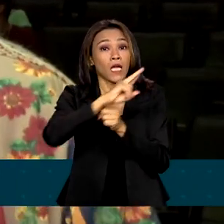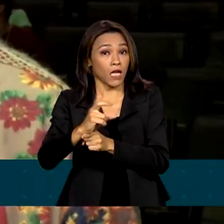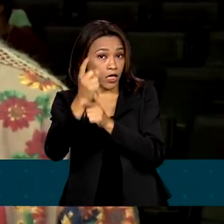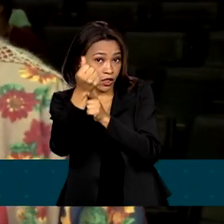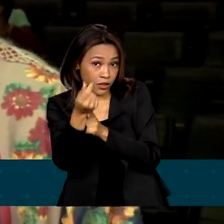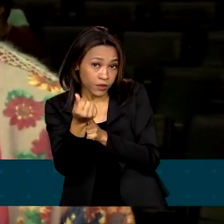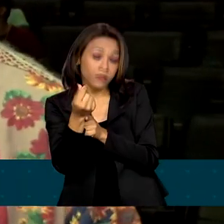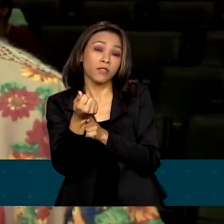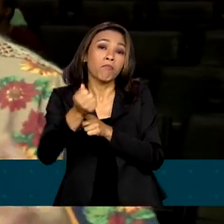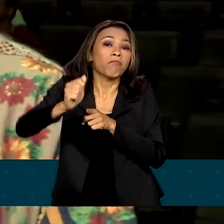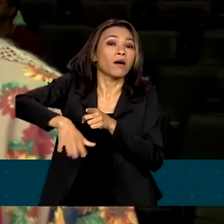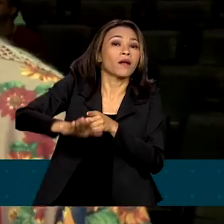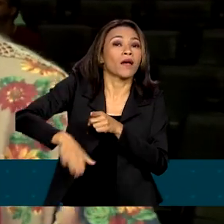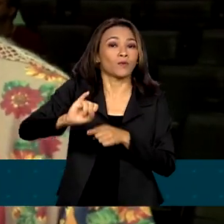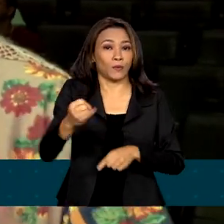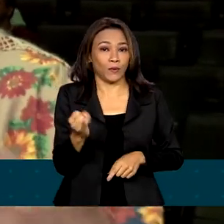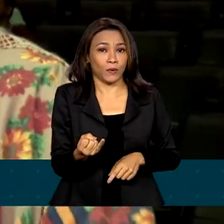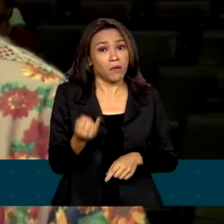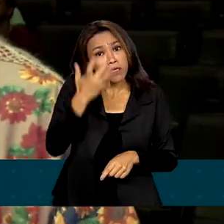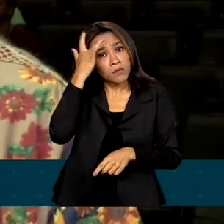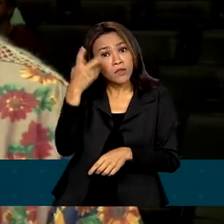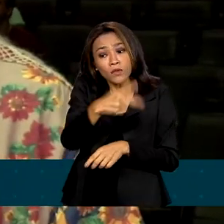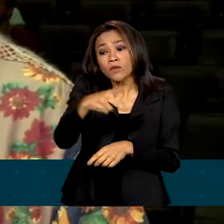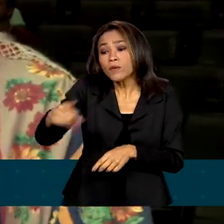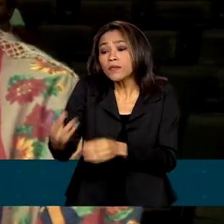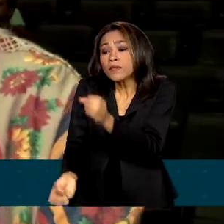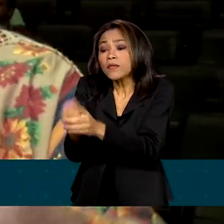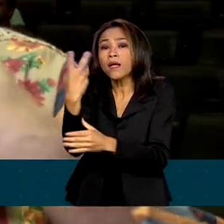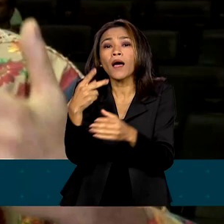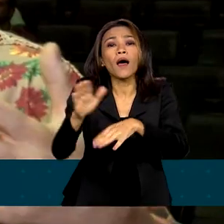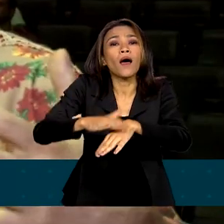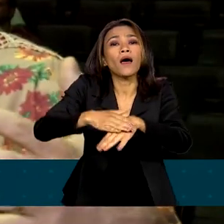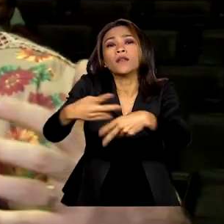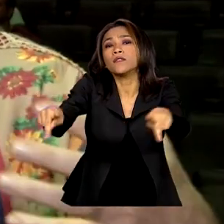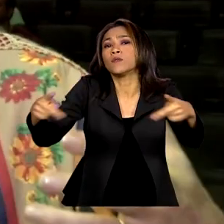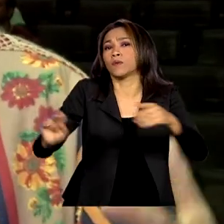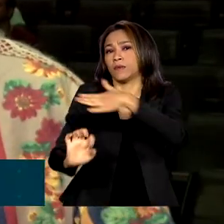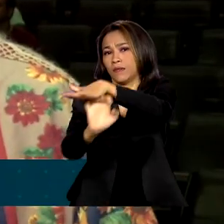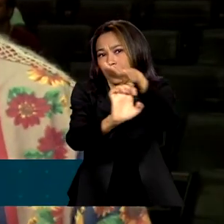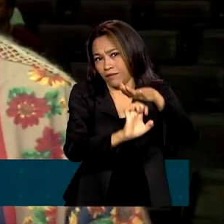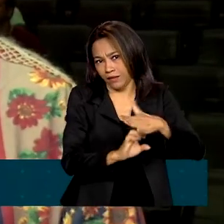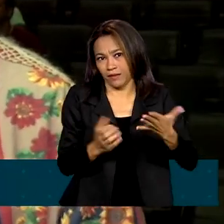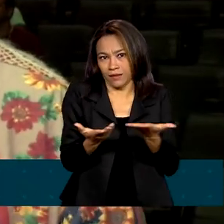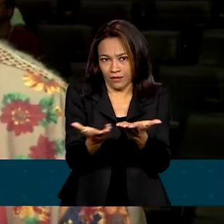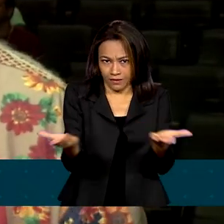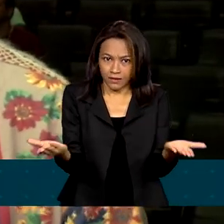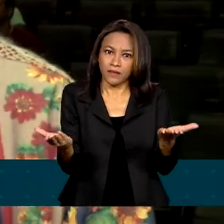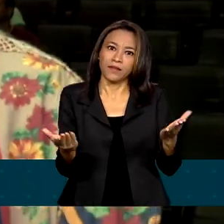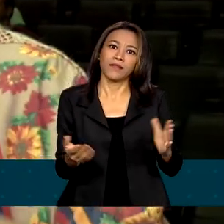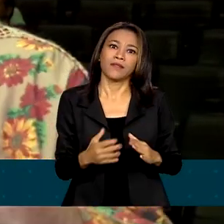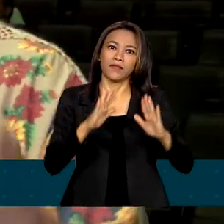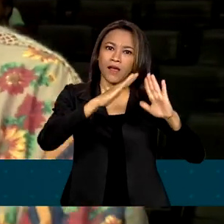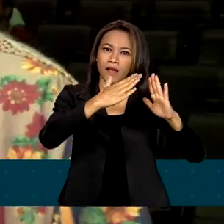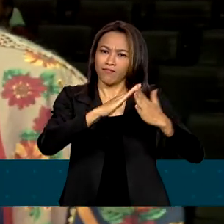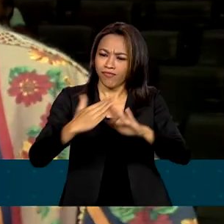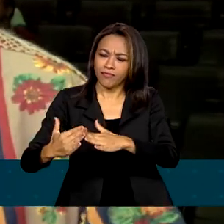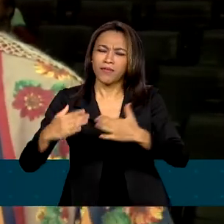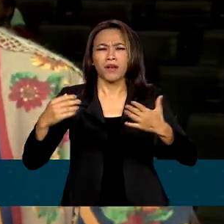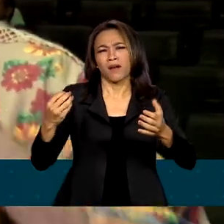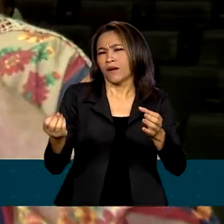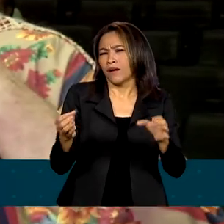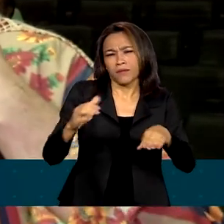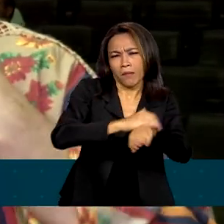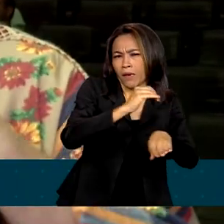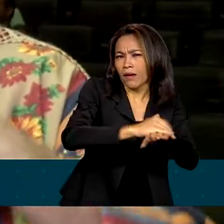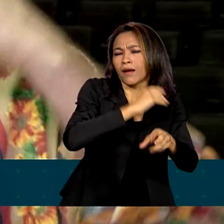muito barato, para as pessoas criarem suas empresas locais. E tem uma extraordinária capacidade produtiva nas comunidades. Então produz roupa,